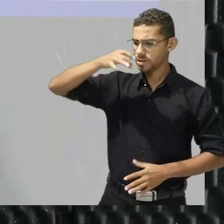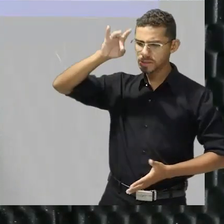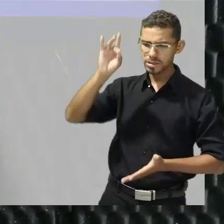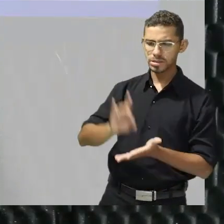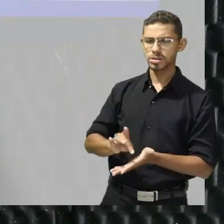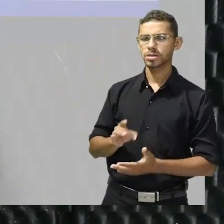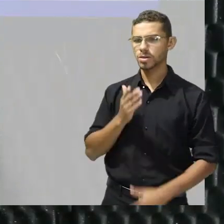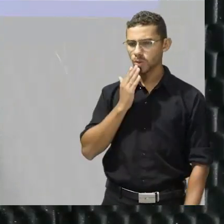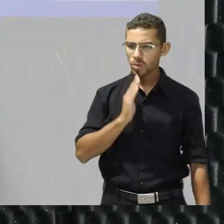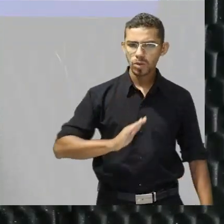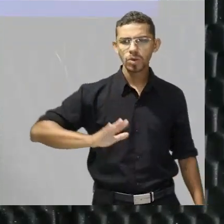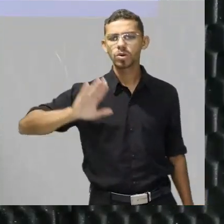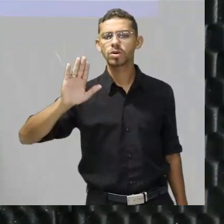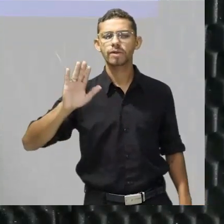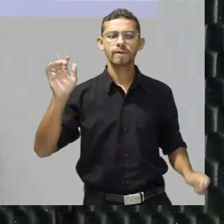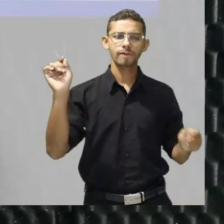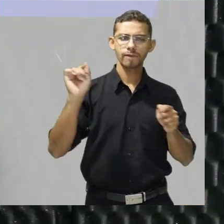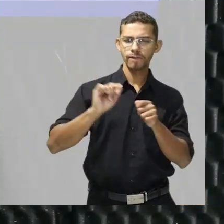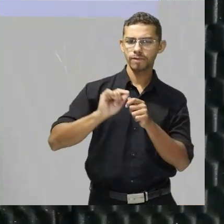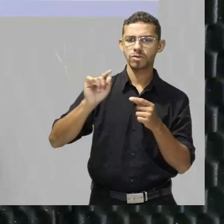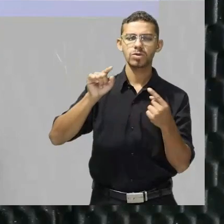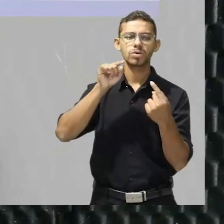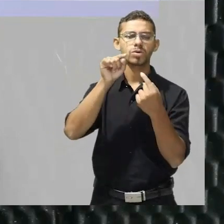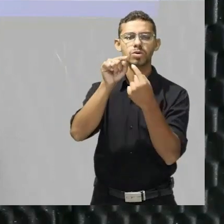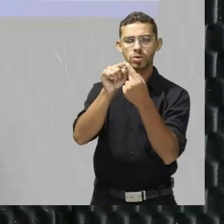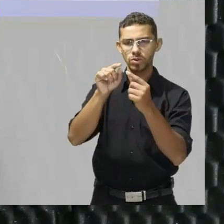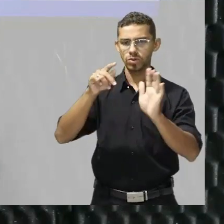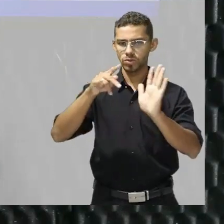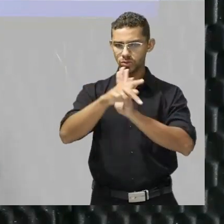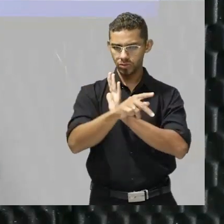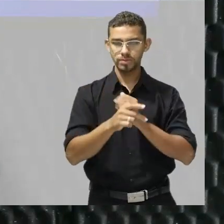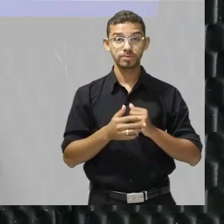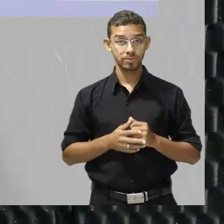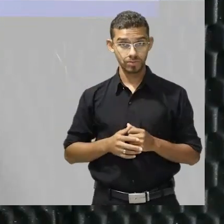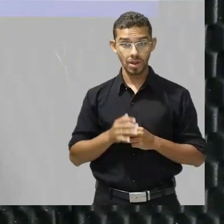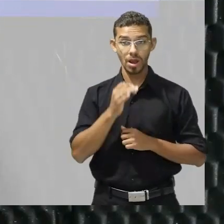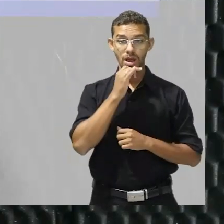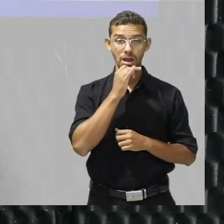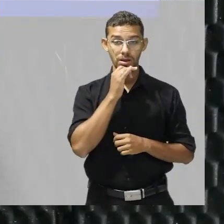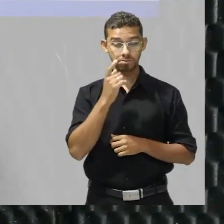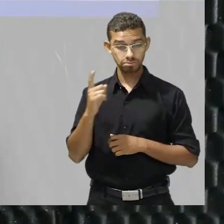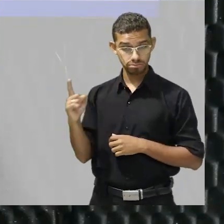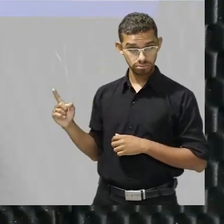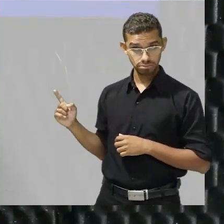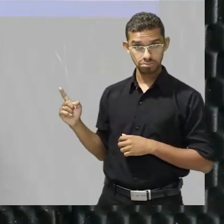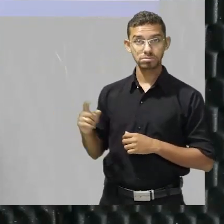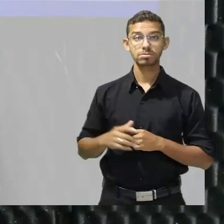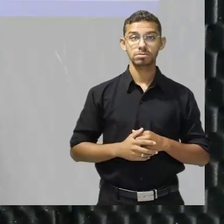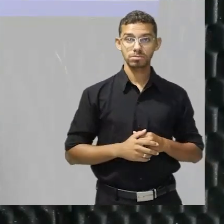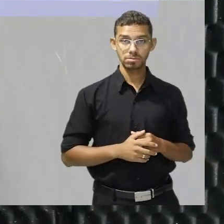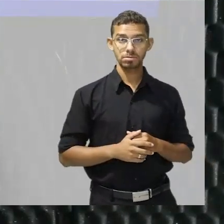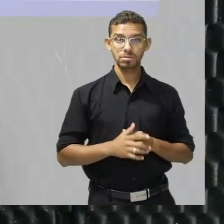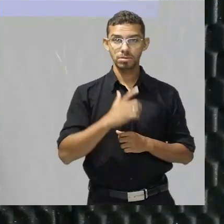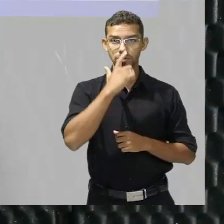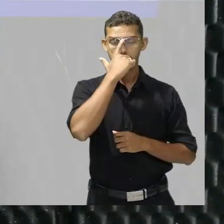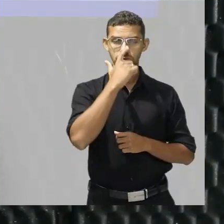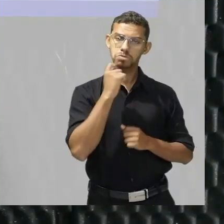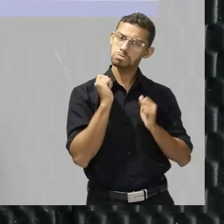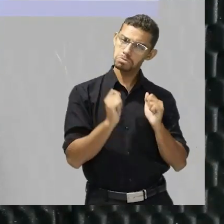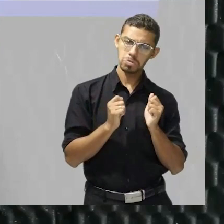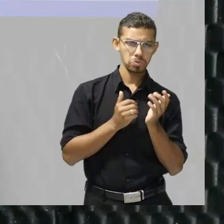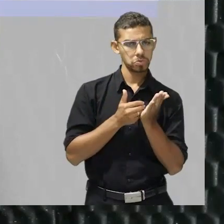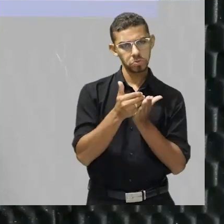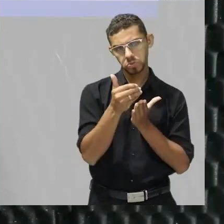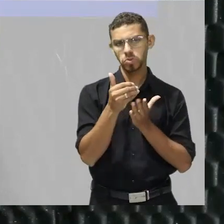que você se propõe a fazer como objetivo do parágrafo olha essa dica que ele tá dando para vocês Vocês podem começar com uma